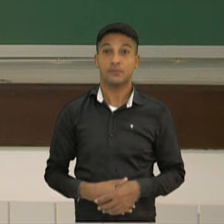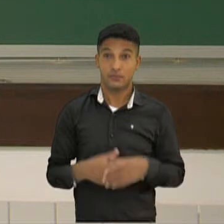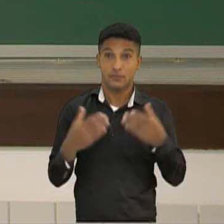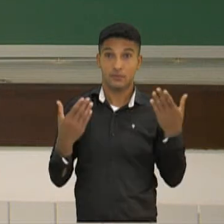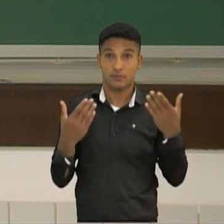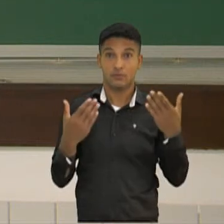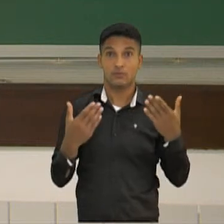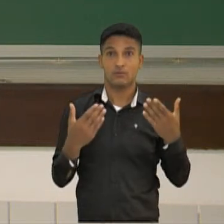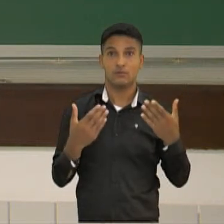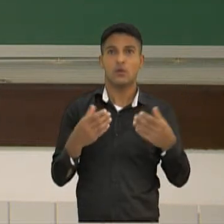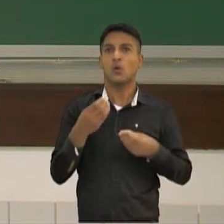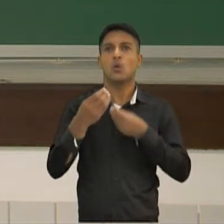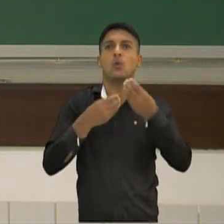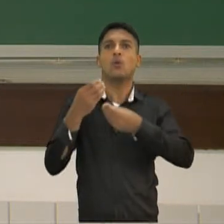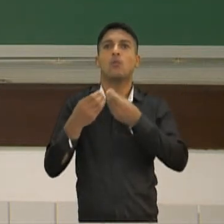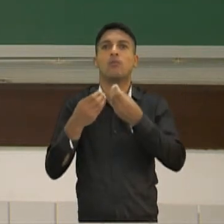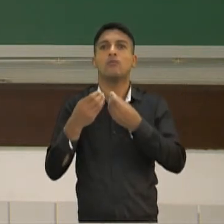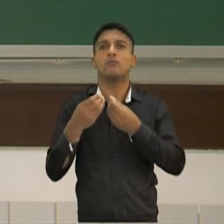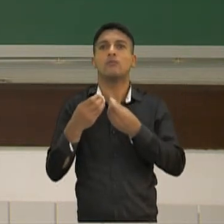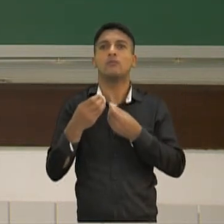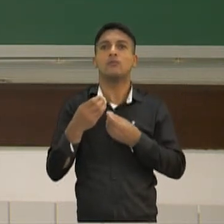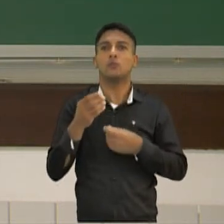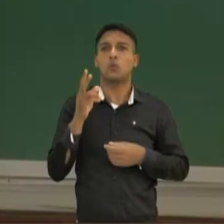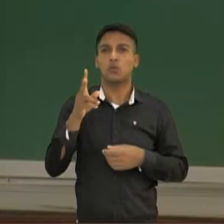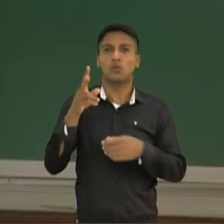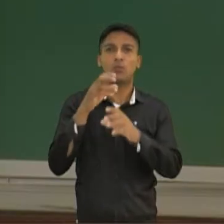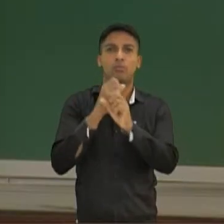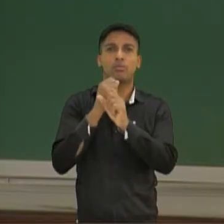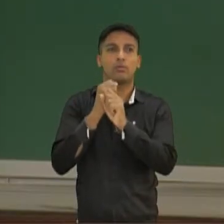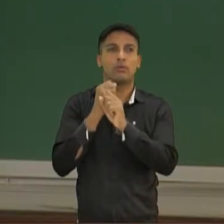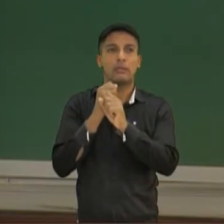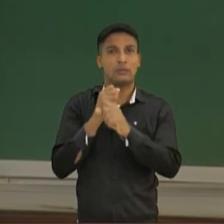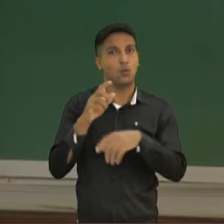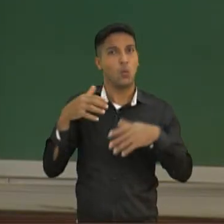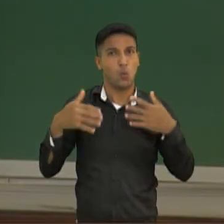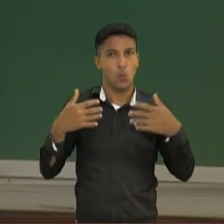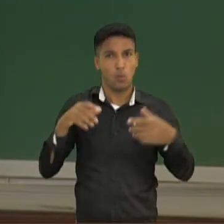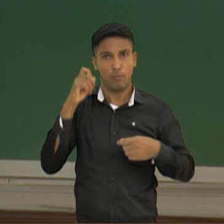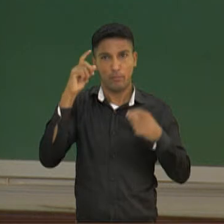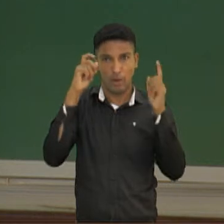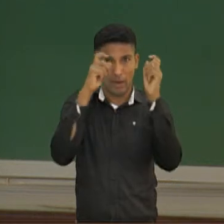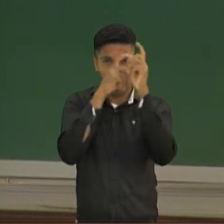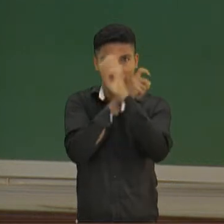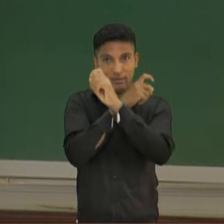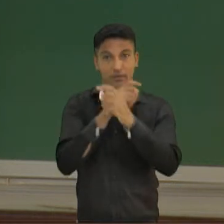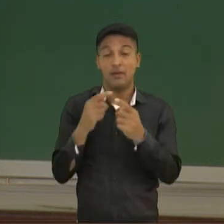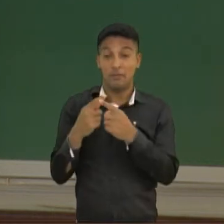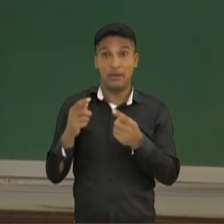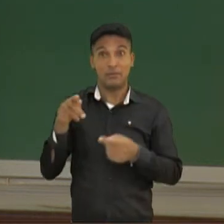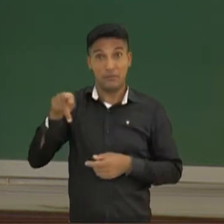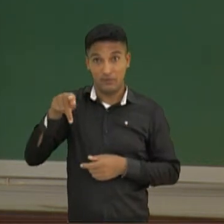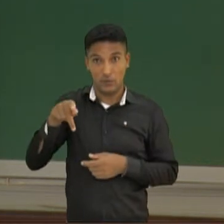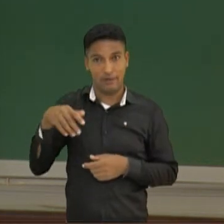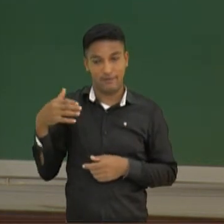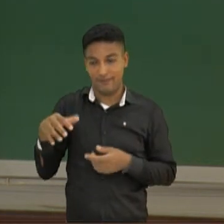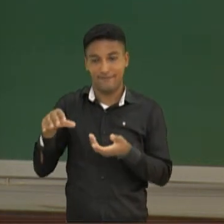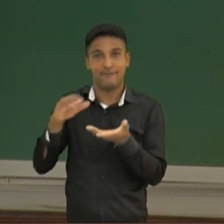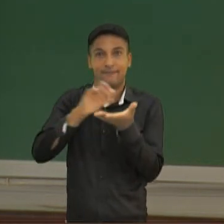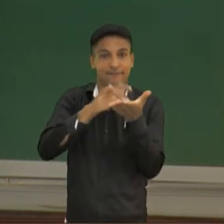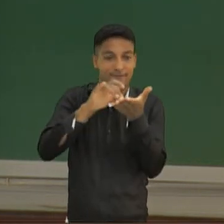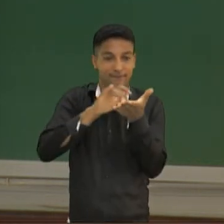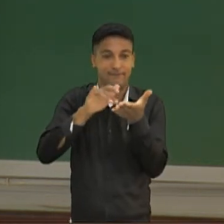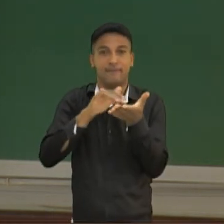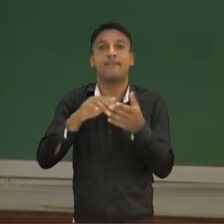E aí, pessoal, como é que ficou? Nossa, deve ter dado um trabalho para vocês, né? Eu corri lá na calculadora e fiz. Olha o que